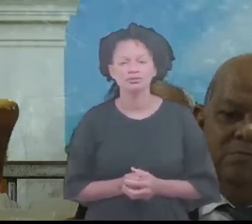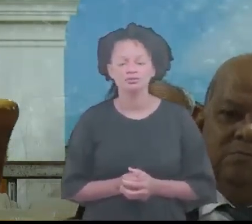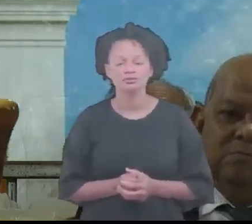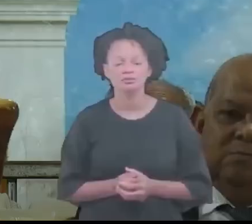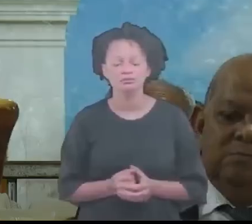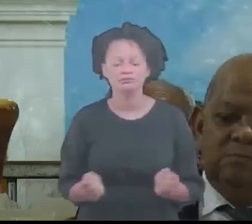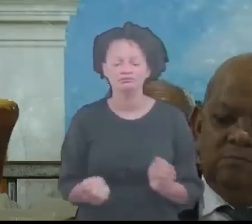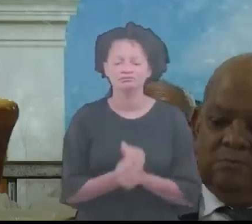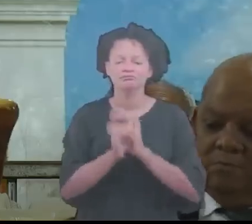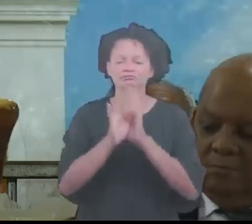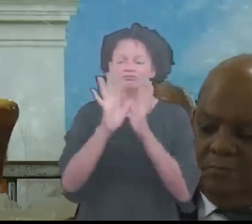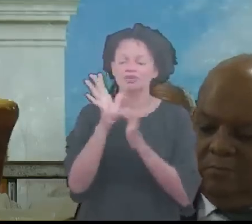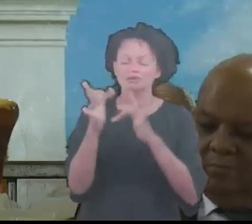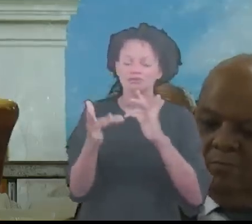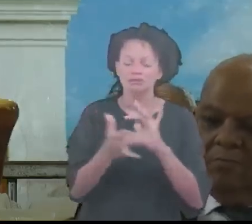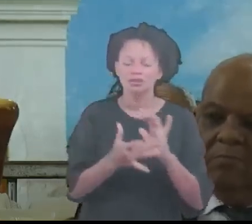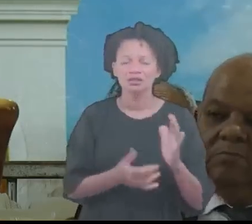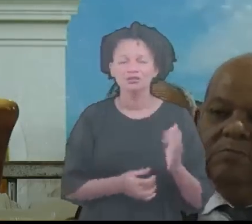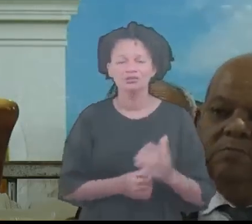Glória a Jesus.